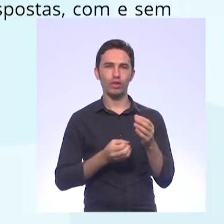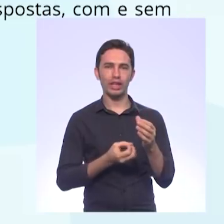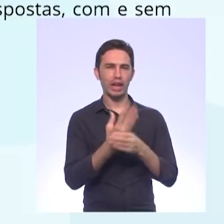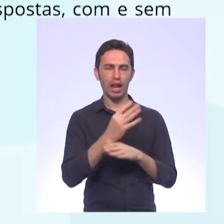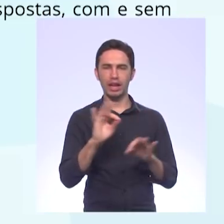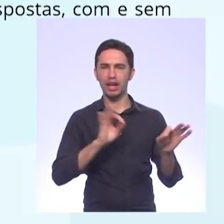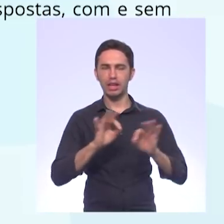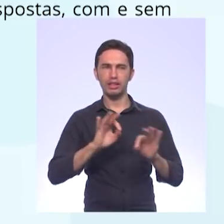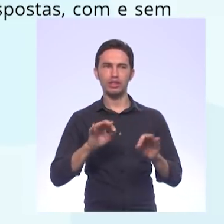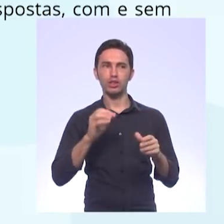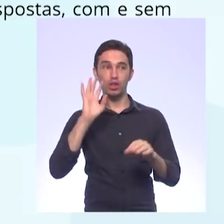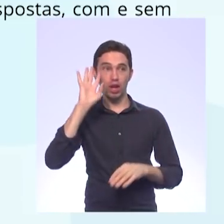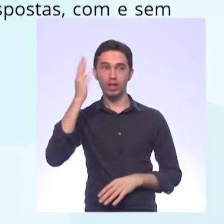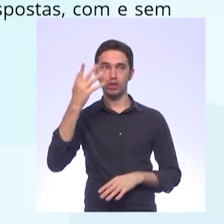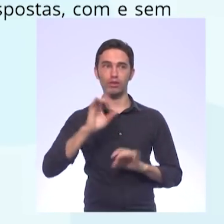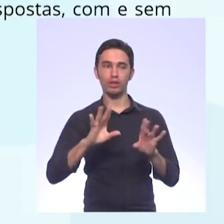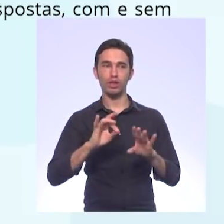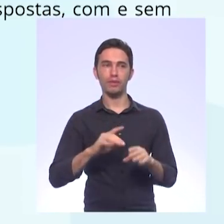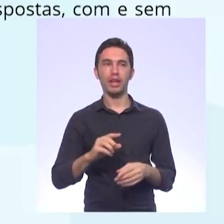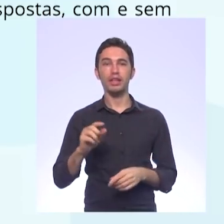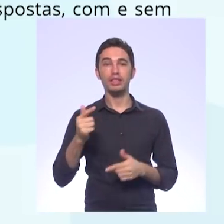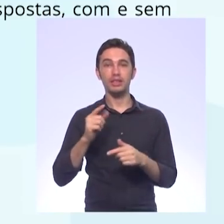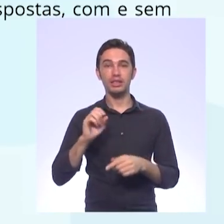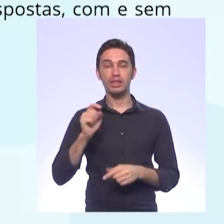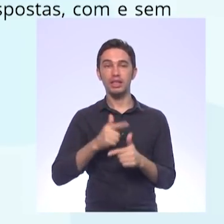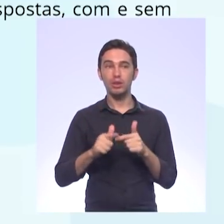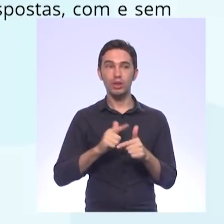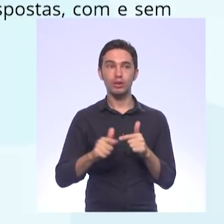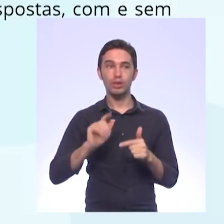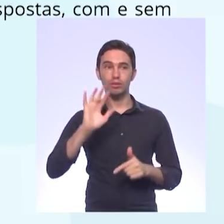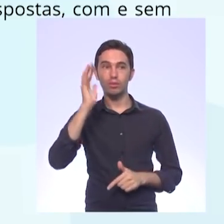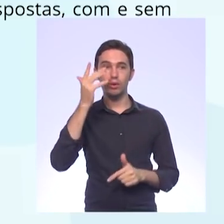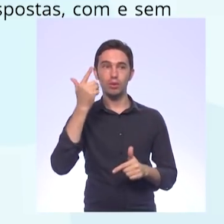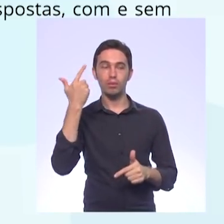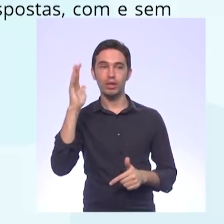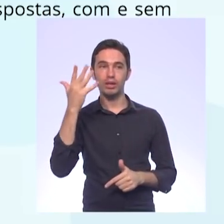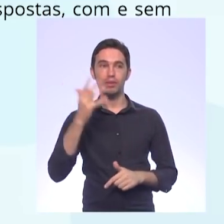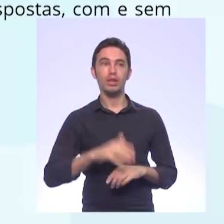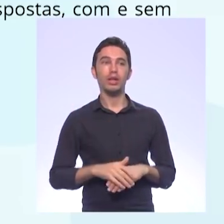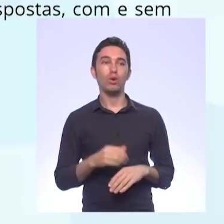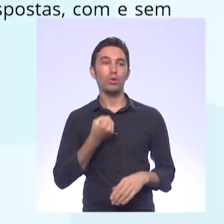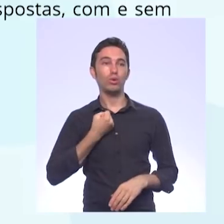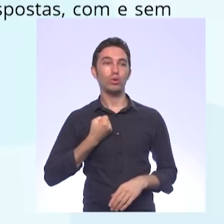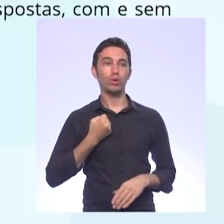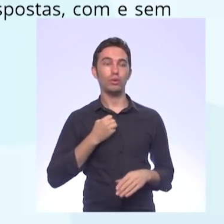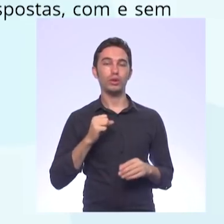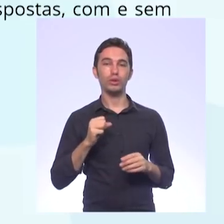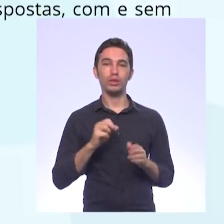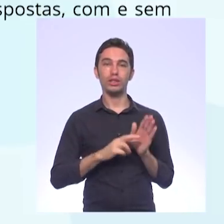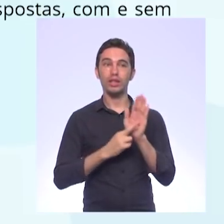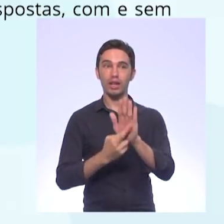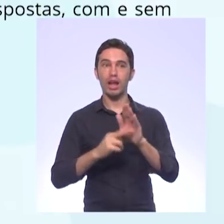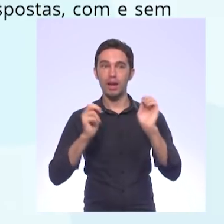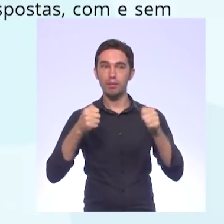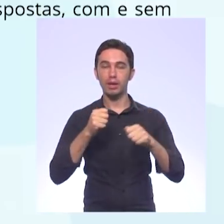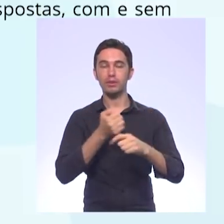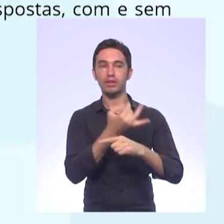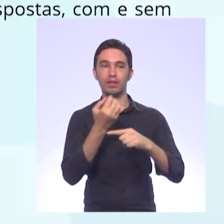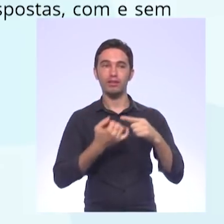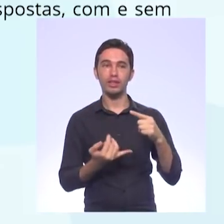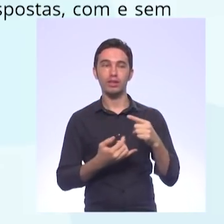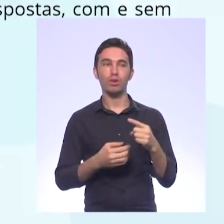hoje nós vamos só resolver situações problemas com números racionais positivos na representação decimal